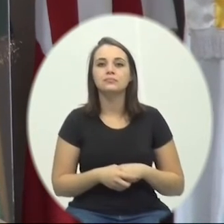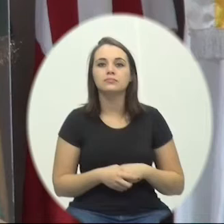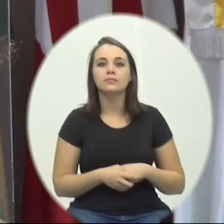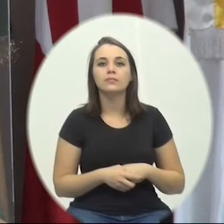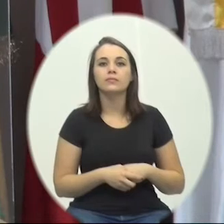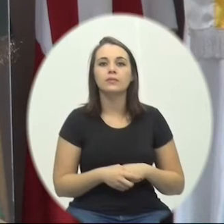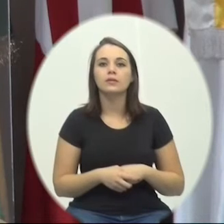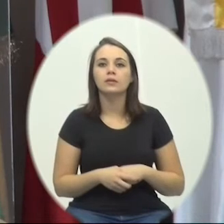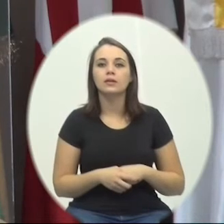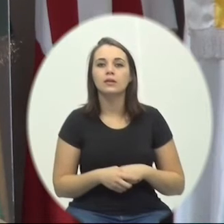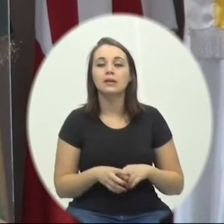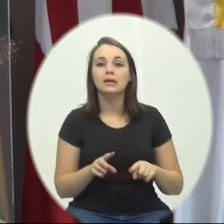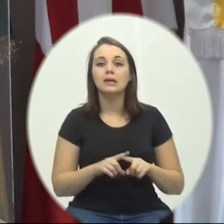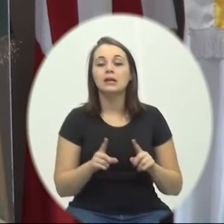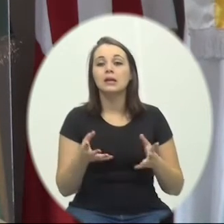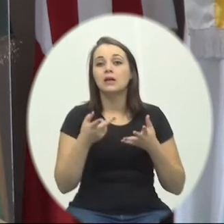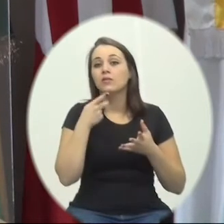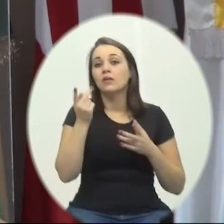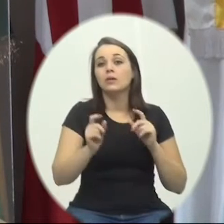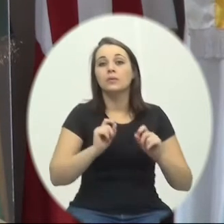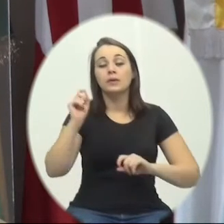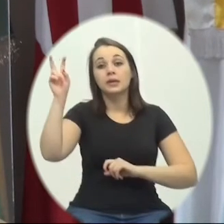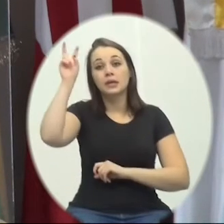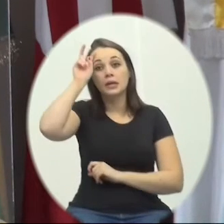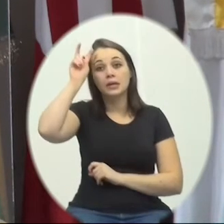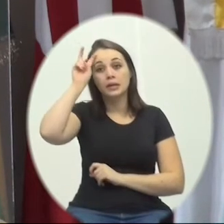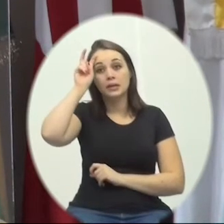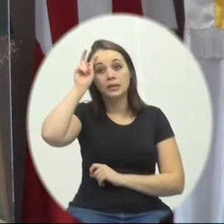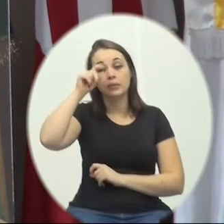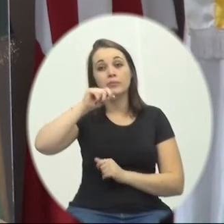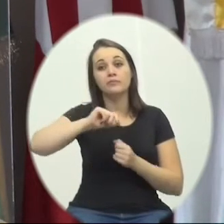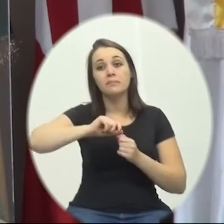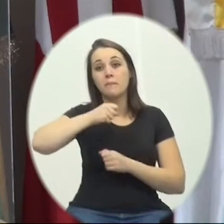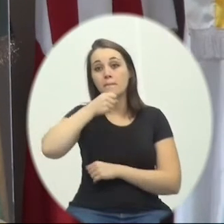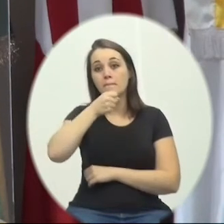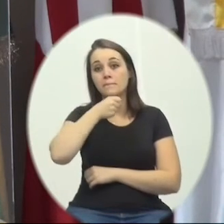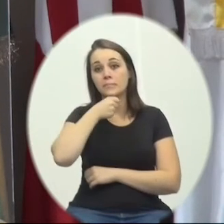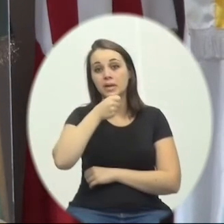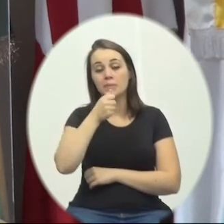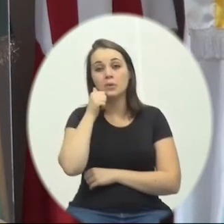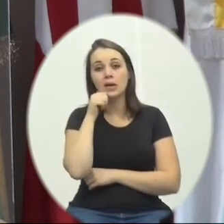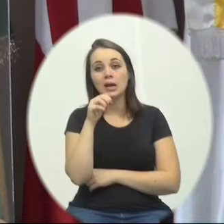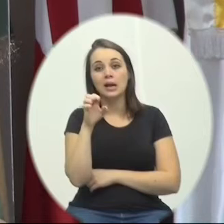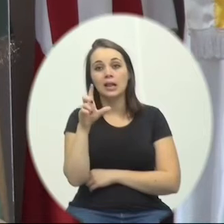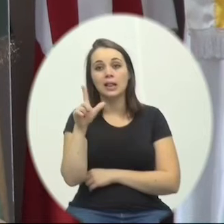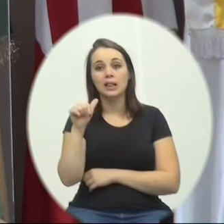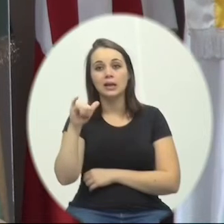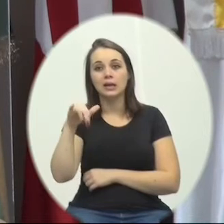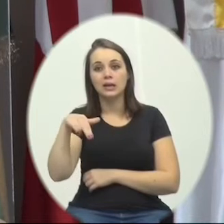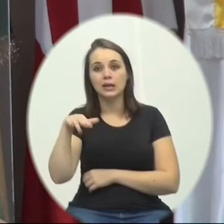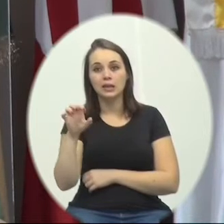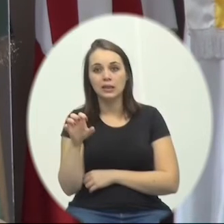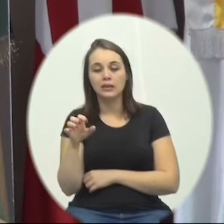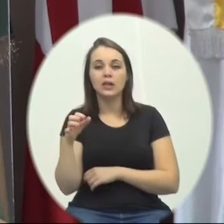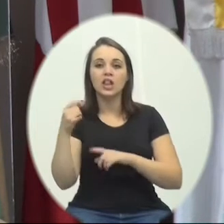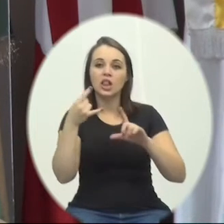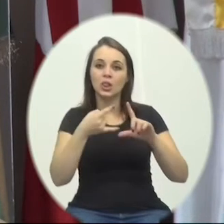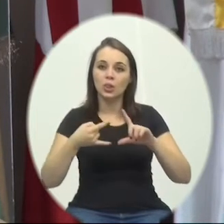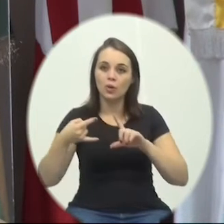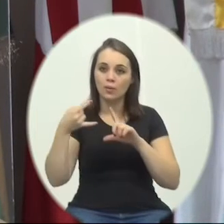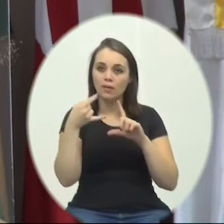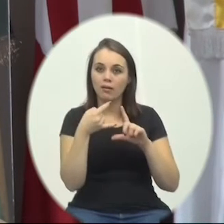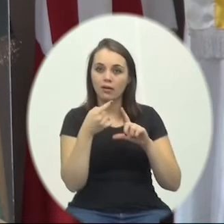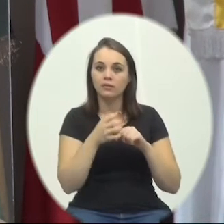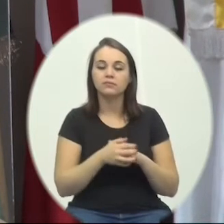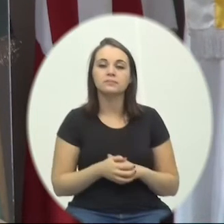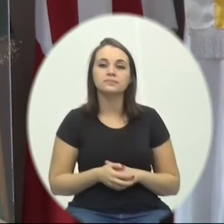Mas, quinta-feira passada, senhor presidente, eu fiz uma entrevista com a Elaine Cardoso, através de uma live.